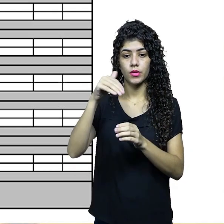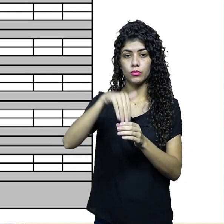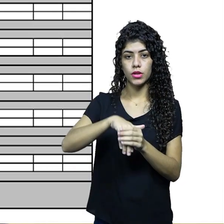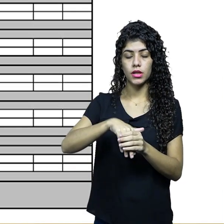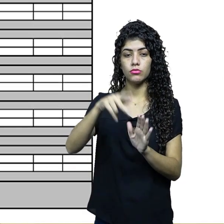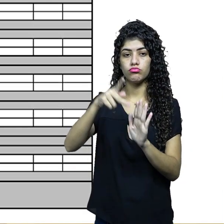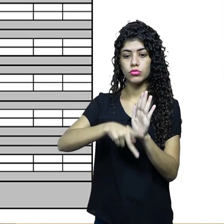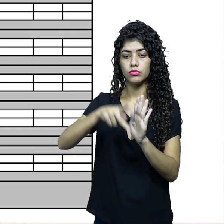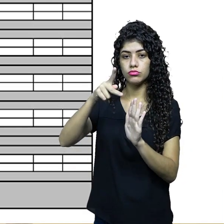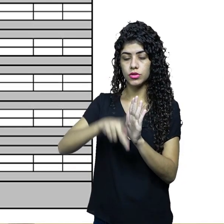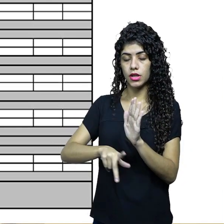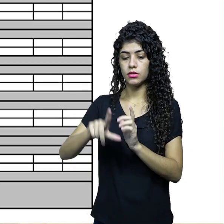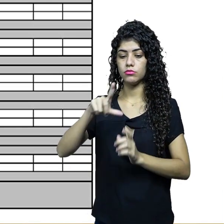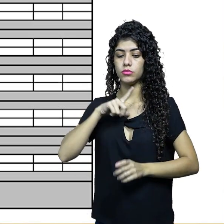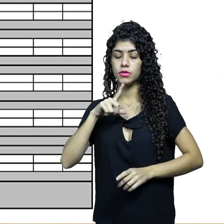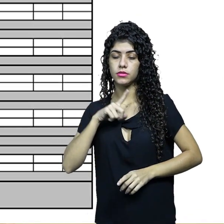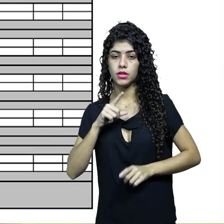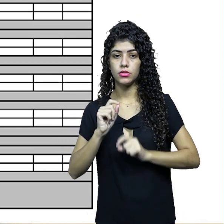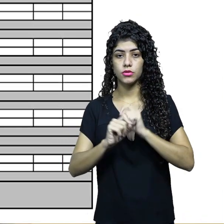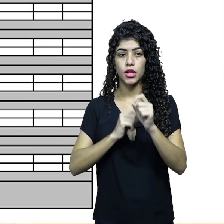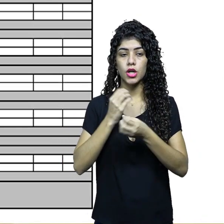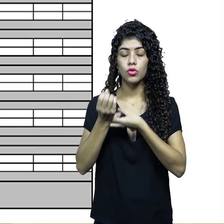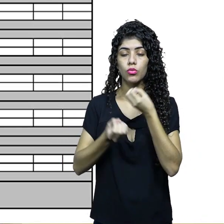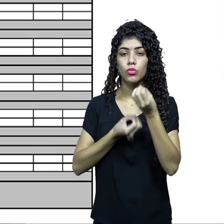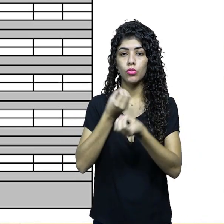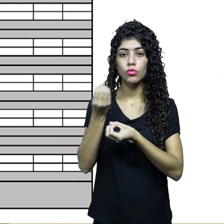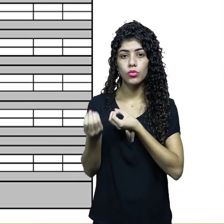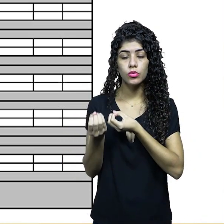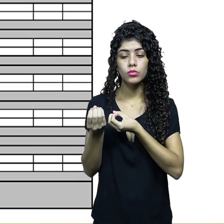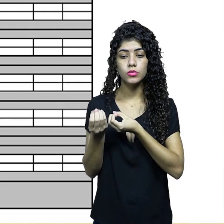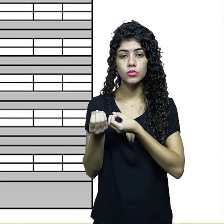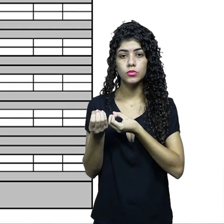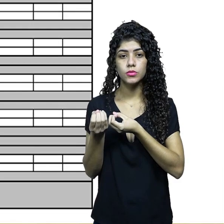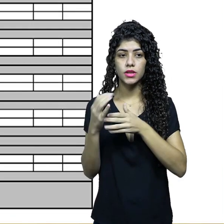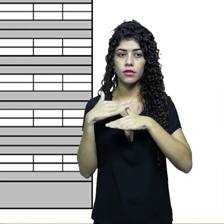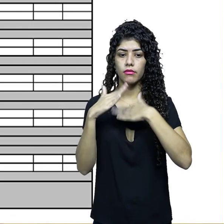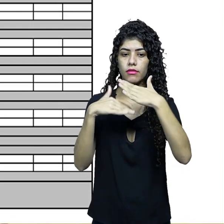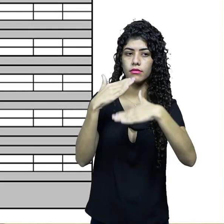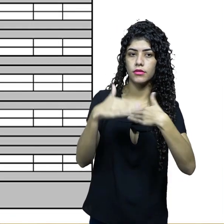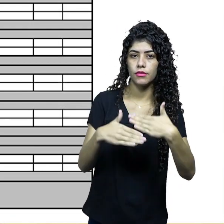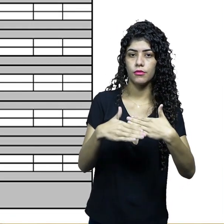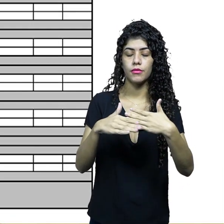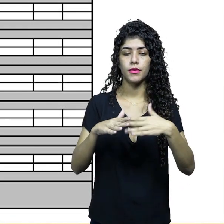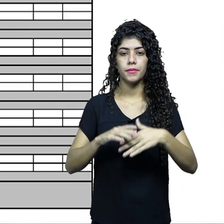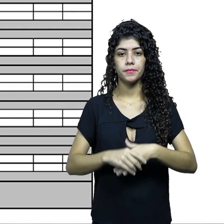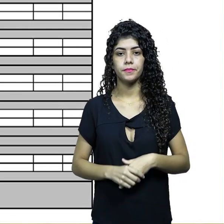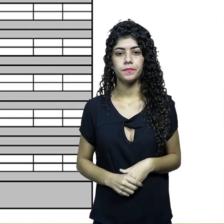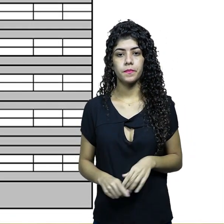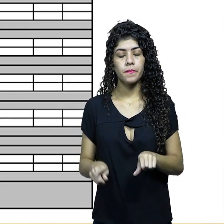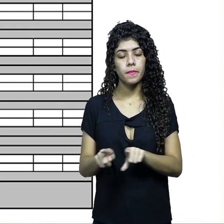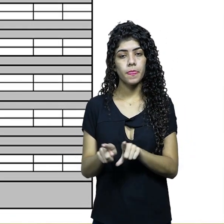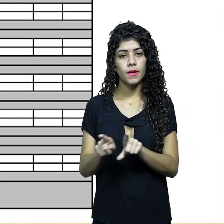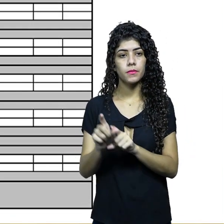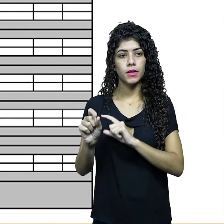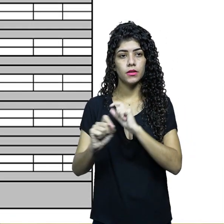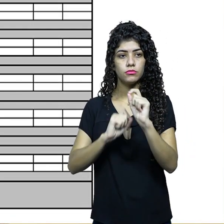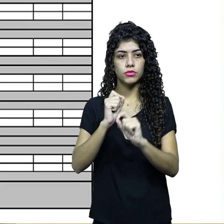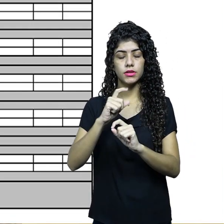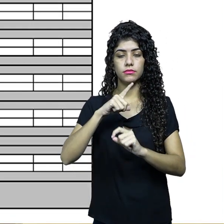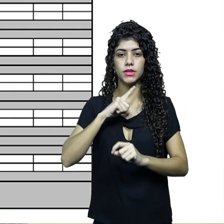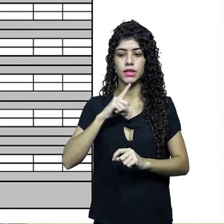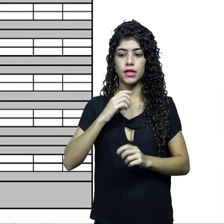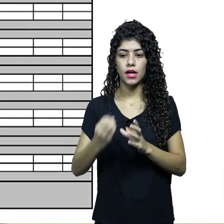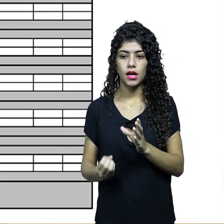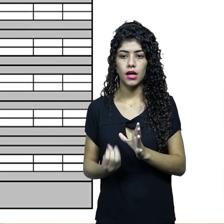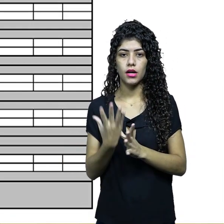dentro do meu projeto, do meu desenho de produção, como que vai se desenvolver e que vai